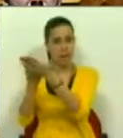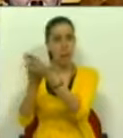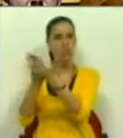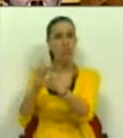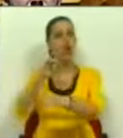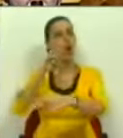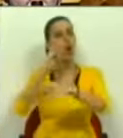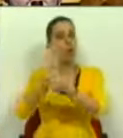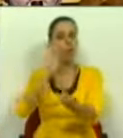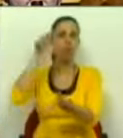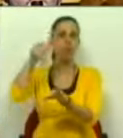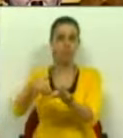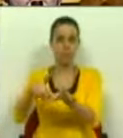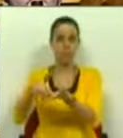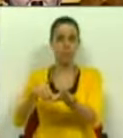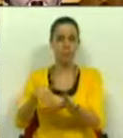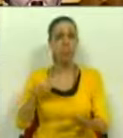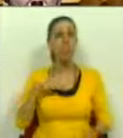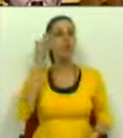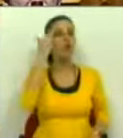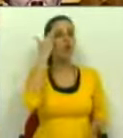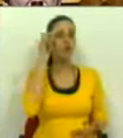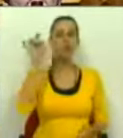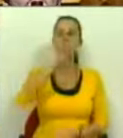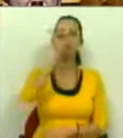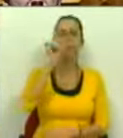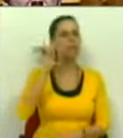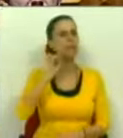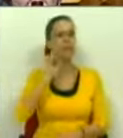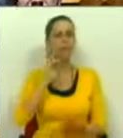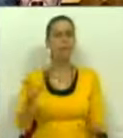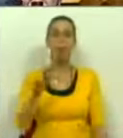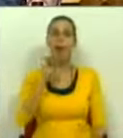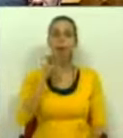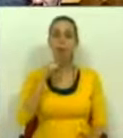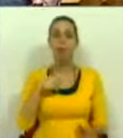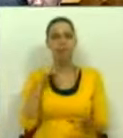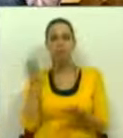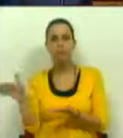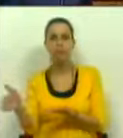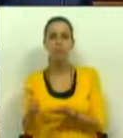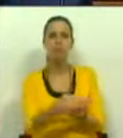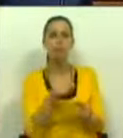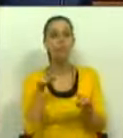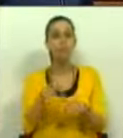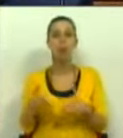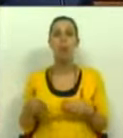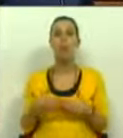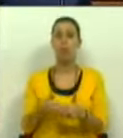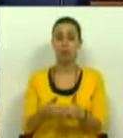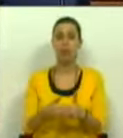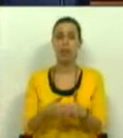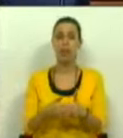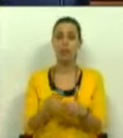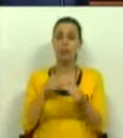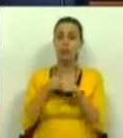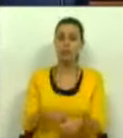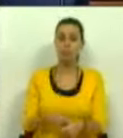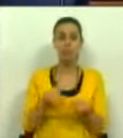com outros resultados. Julgo ser uma questão importante podermos também aferir este processo à